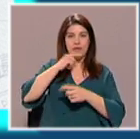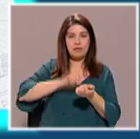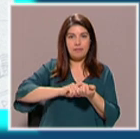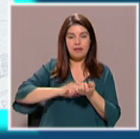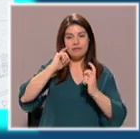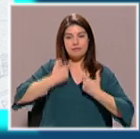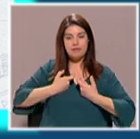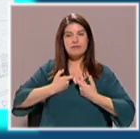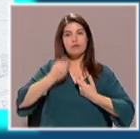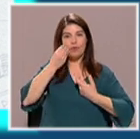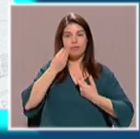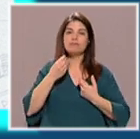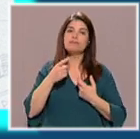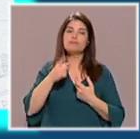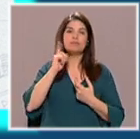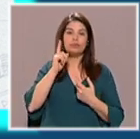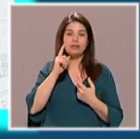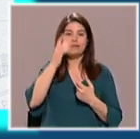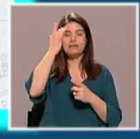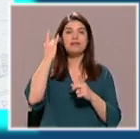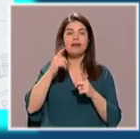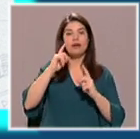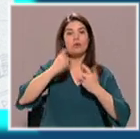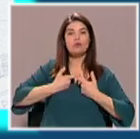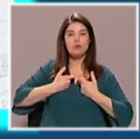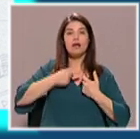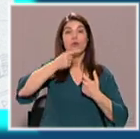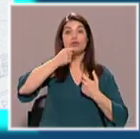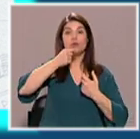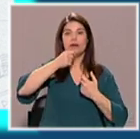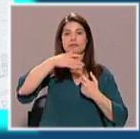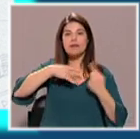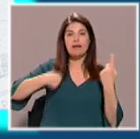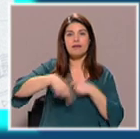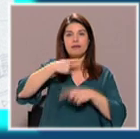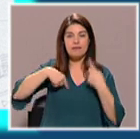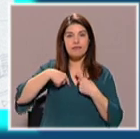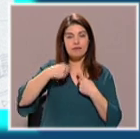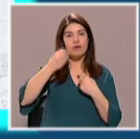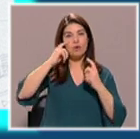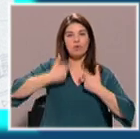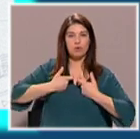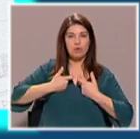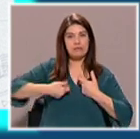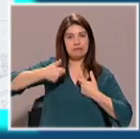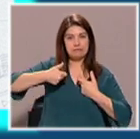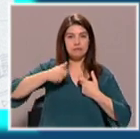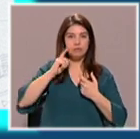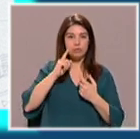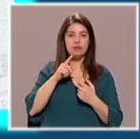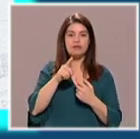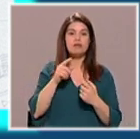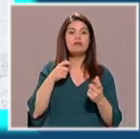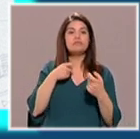O mais importante é ter sempre um controle do nível de glicose no sangue. O aparelho mais utilizado é o